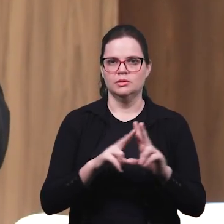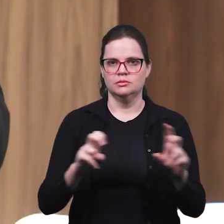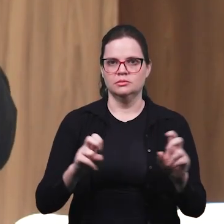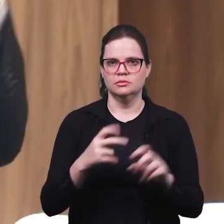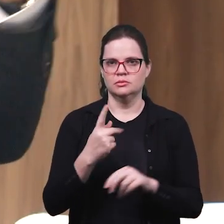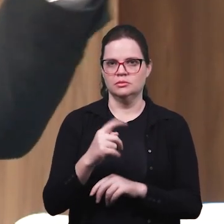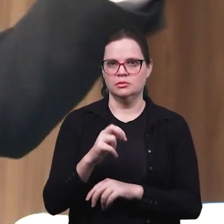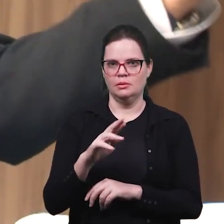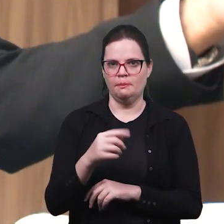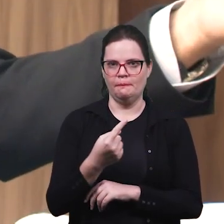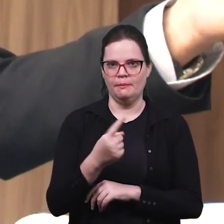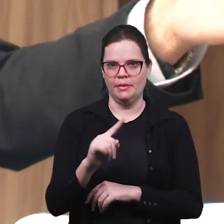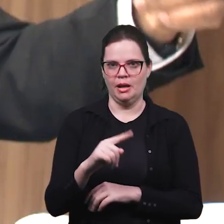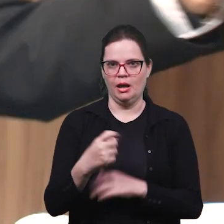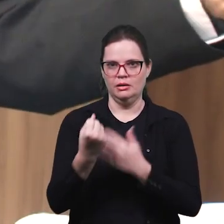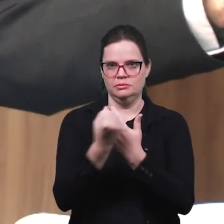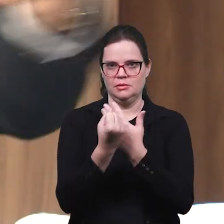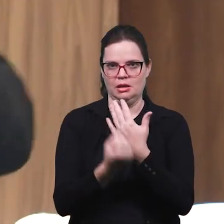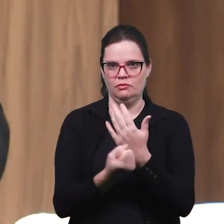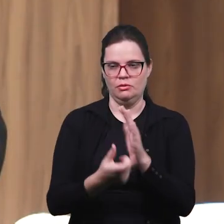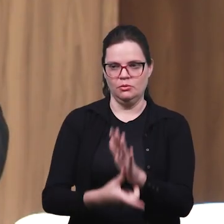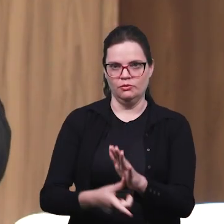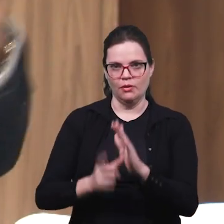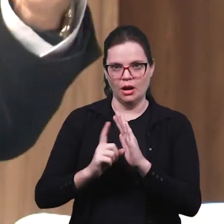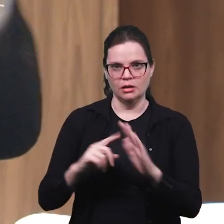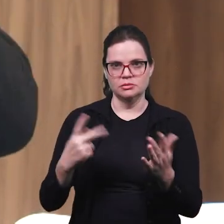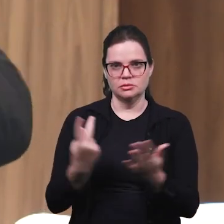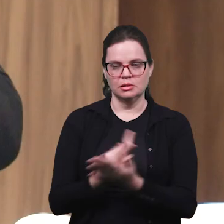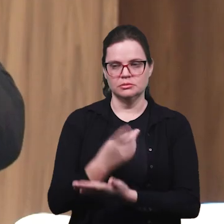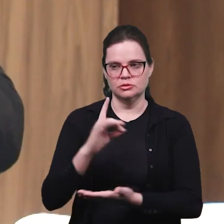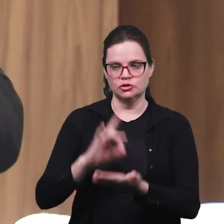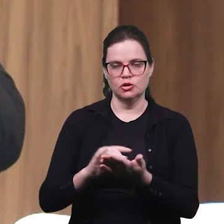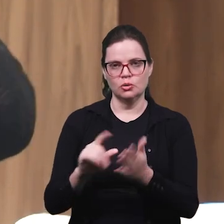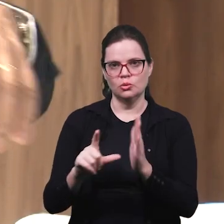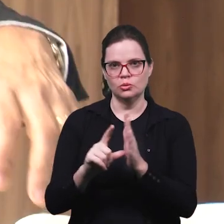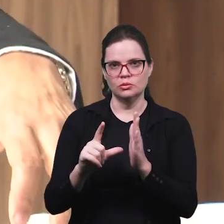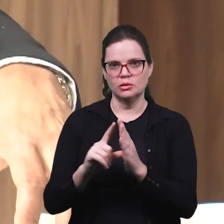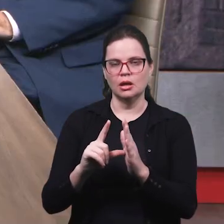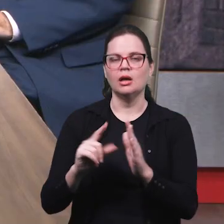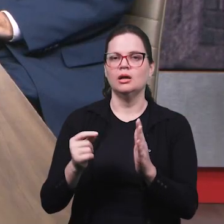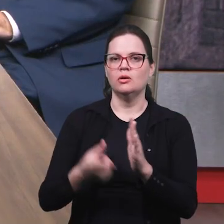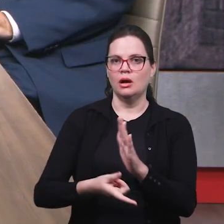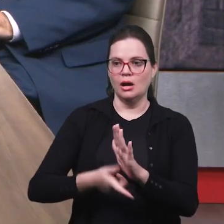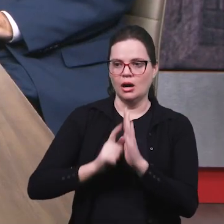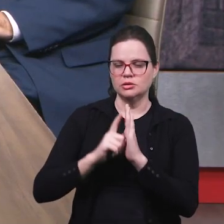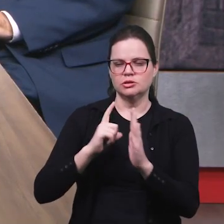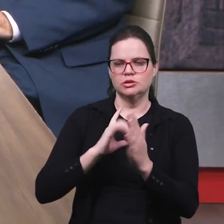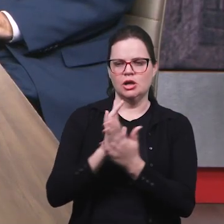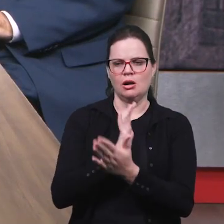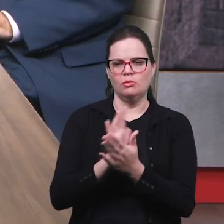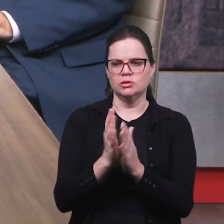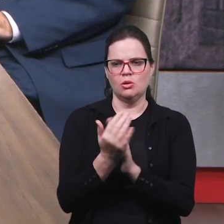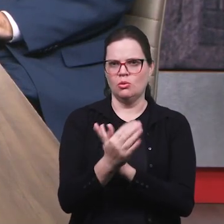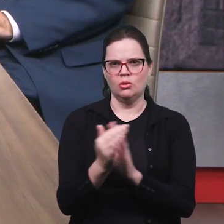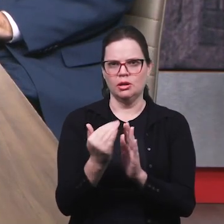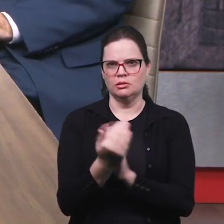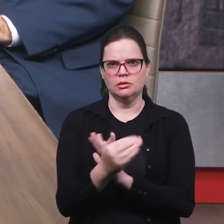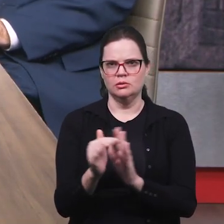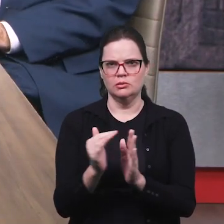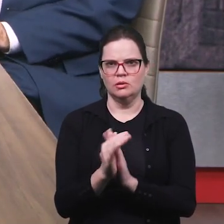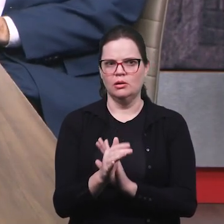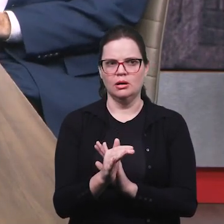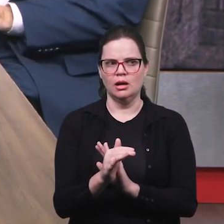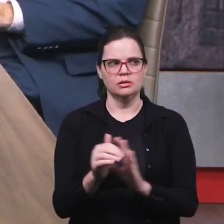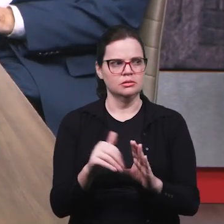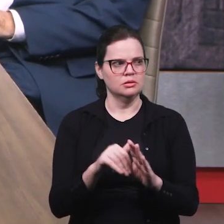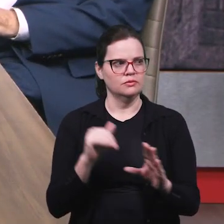casos de pessoas que iniciaram lá, foram lá antes, bem antes dele, depois continuou com ele, e Lutero concluiu, chegou a reforma de Lutero, depois você vai ver na